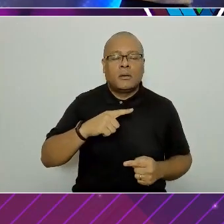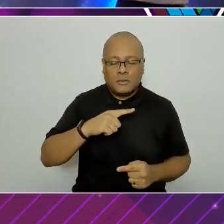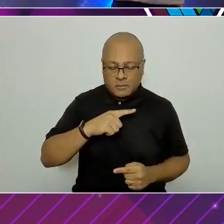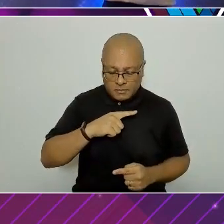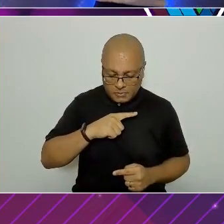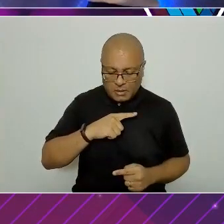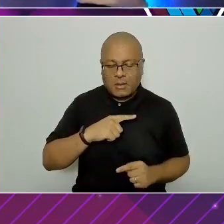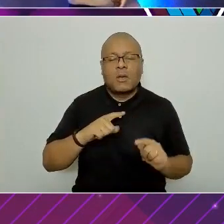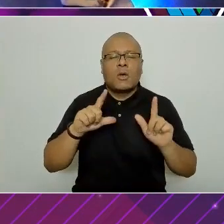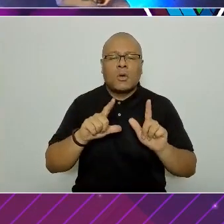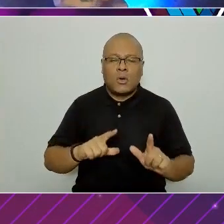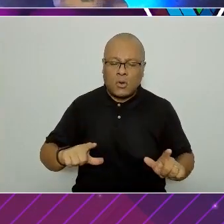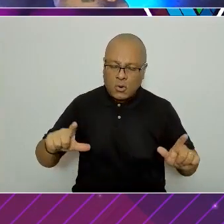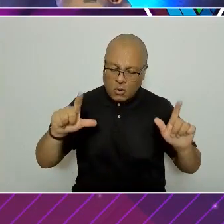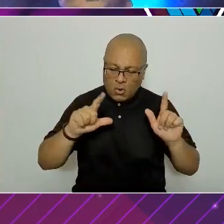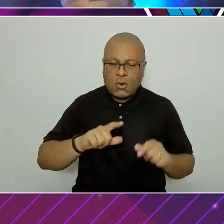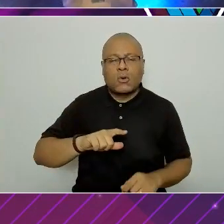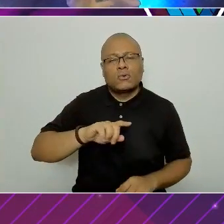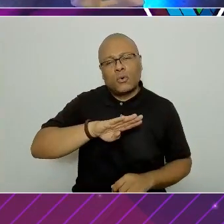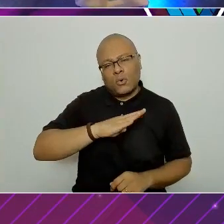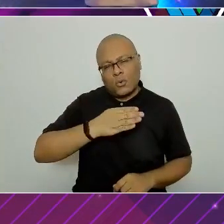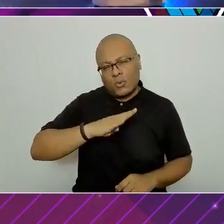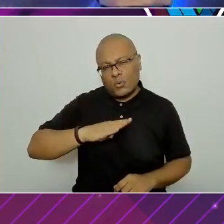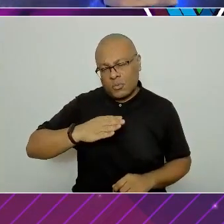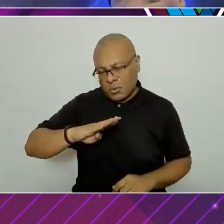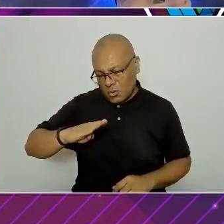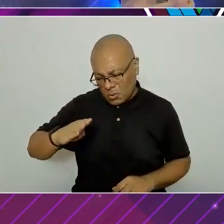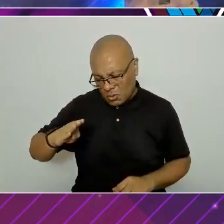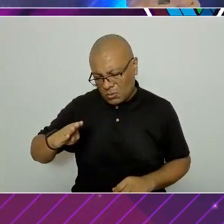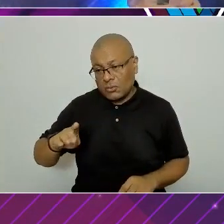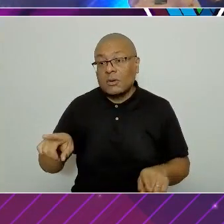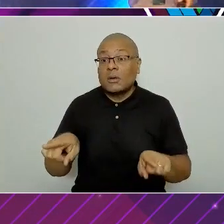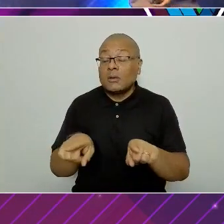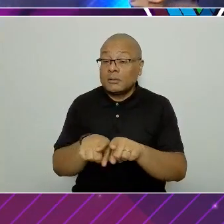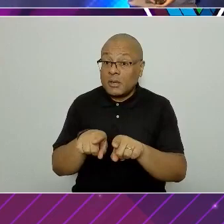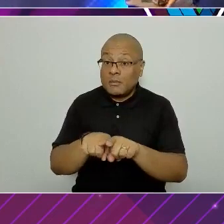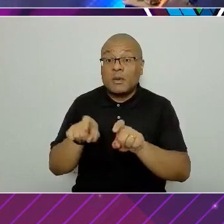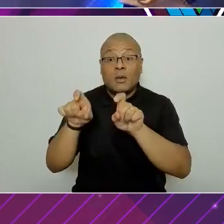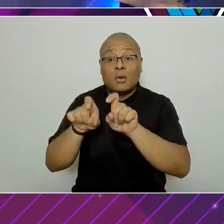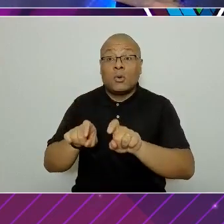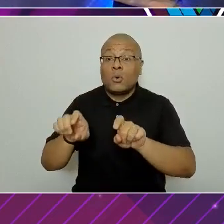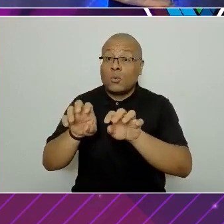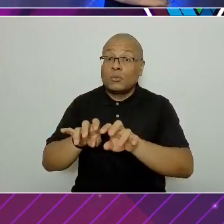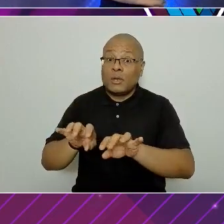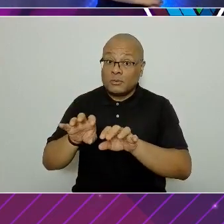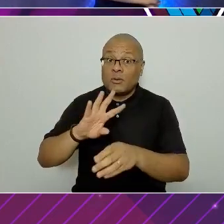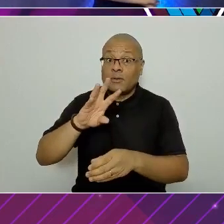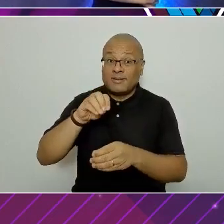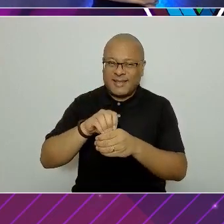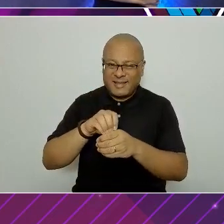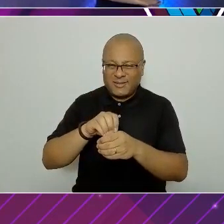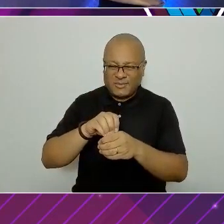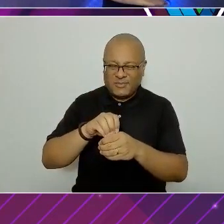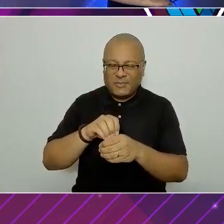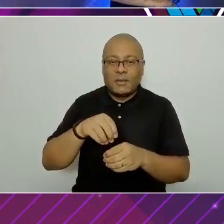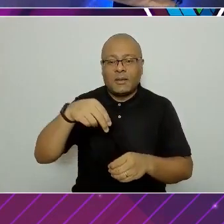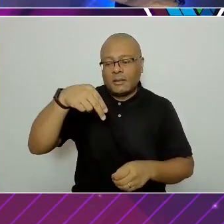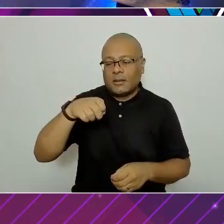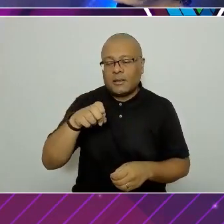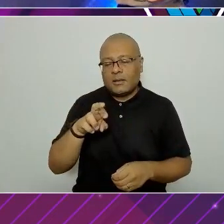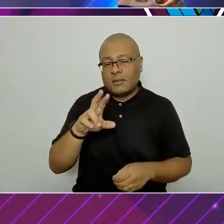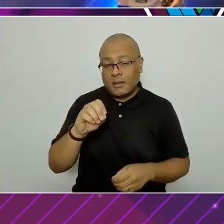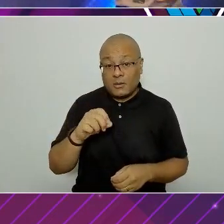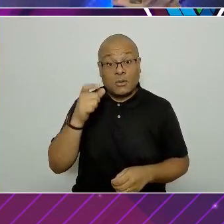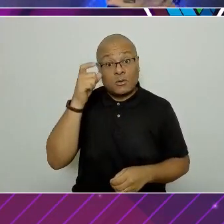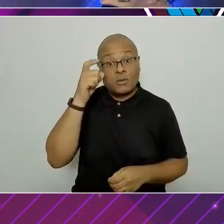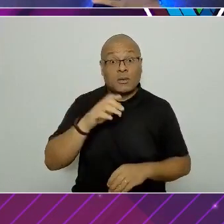claro, biológico, né, tem muita gente que segue esse eixo, mas tem o eixo computacional também dentro da neurociência, que é onde eu tenho maior